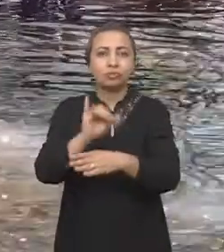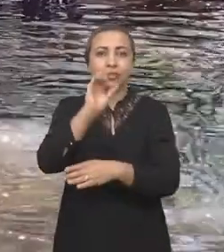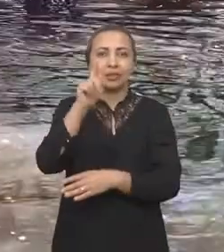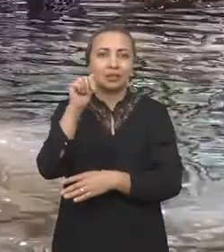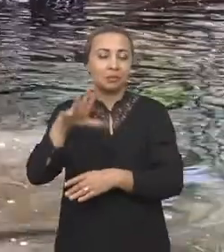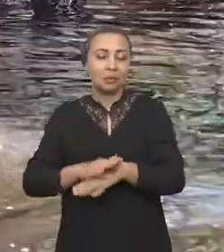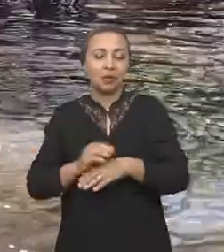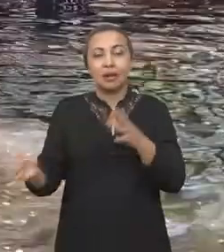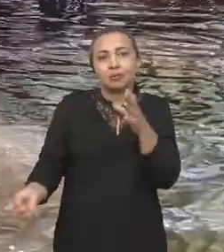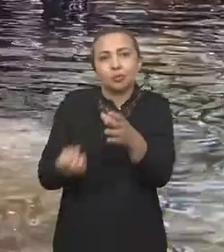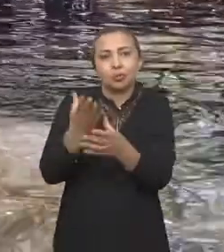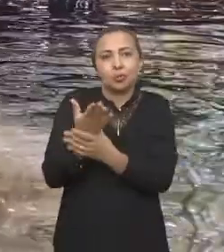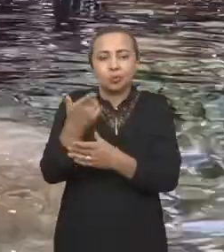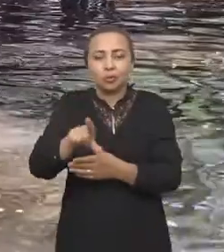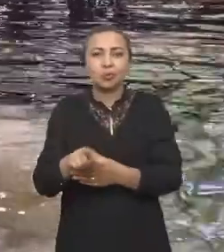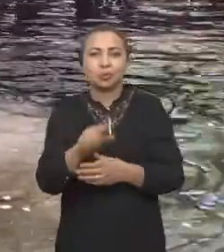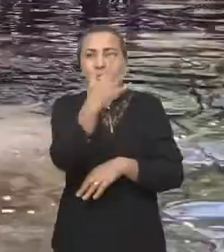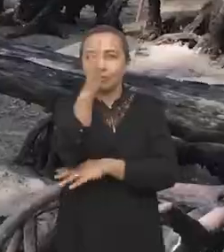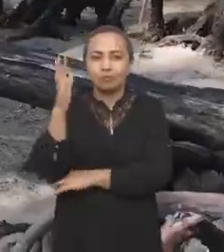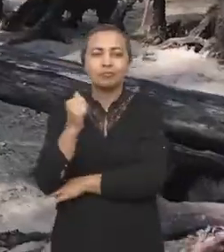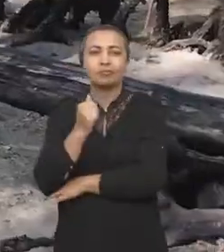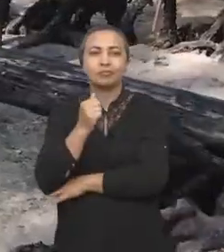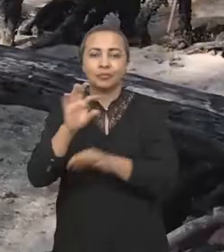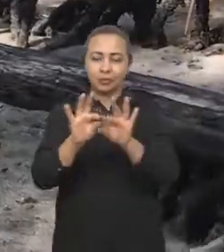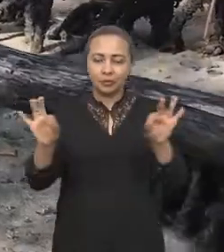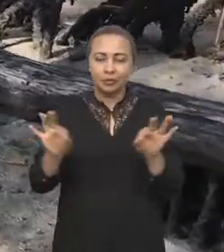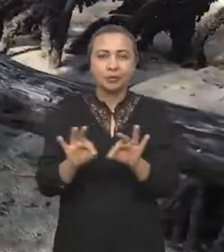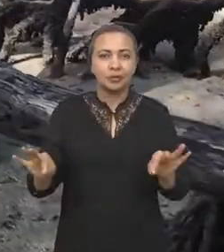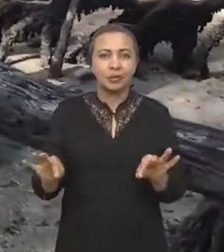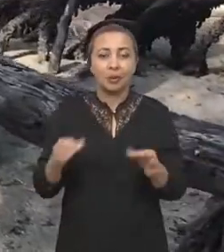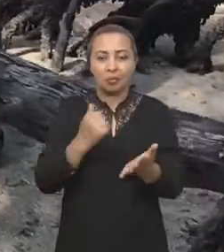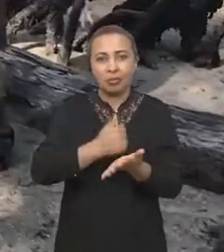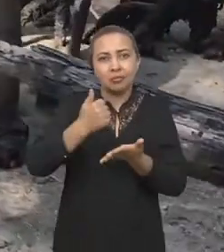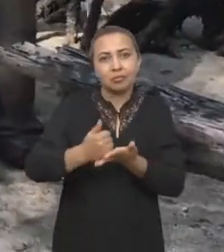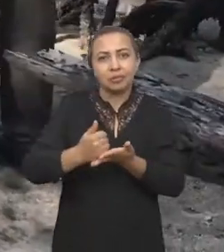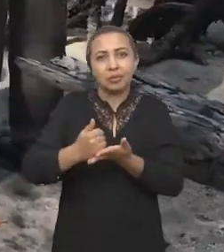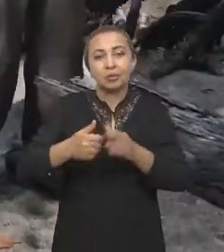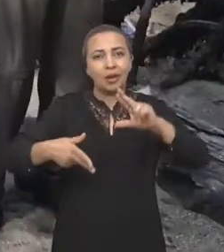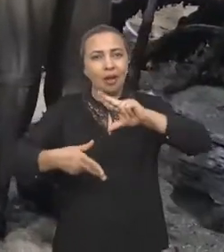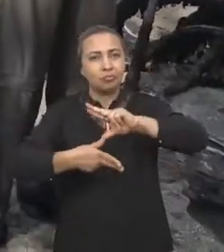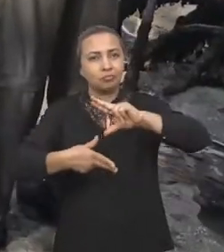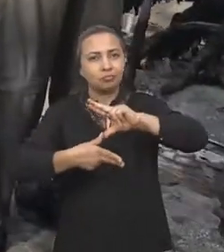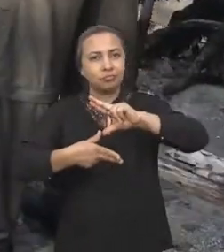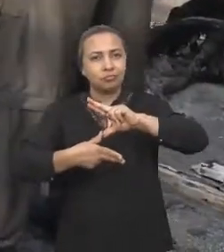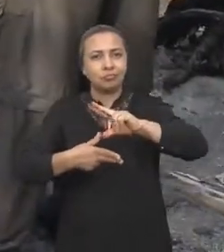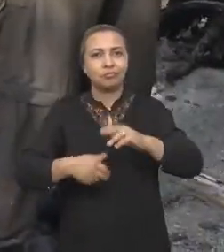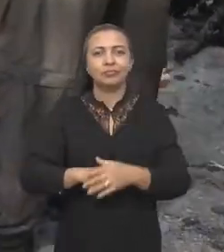como objetivo restaurar o manguezal utilizando a fitorremediação, processo patenteado pela UFBA.